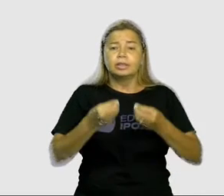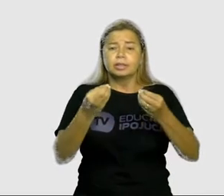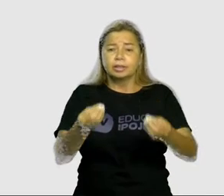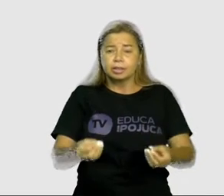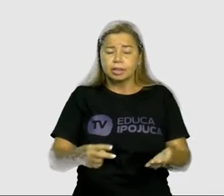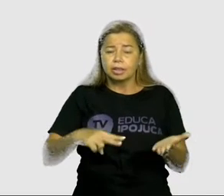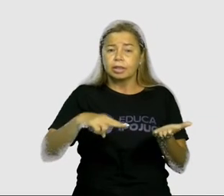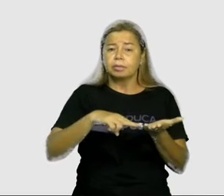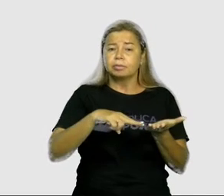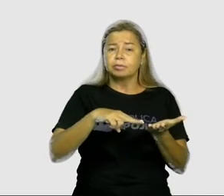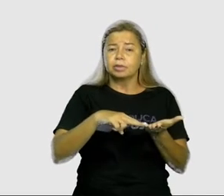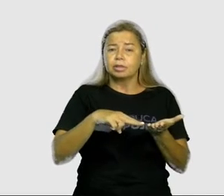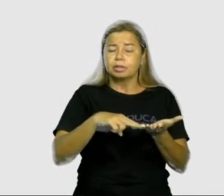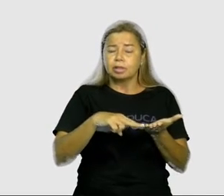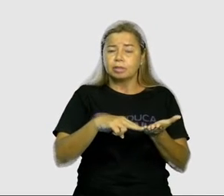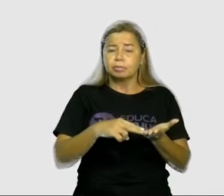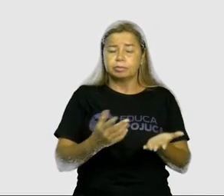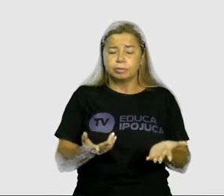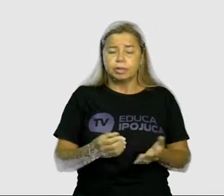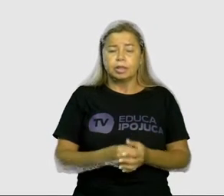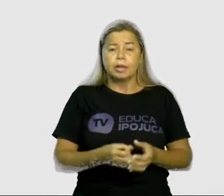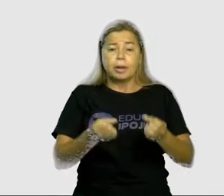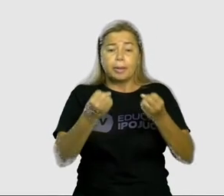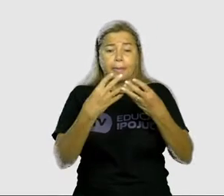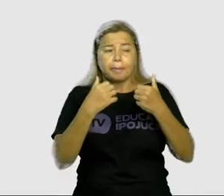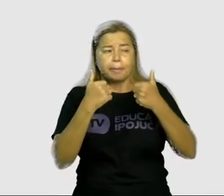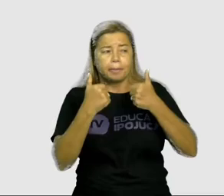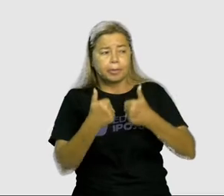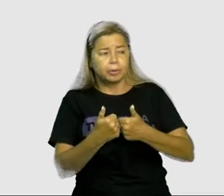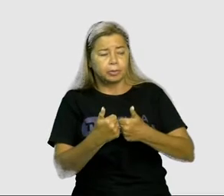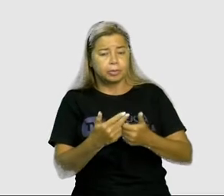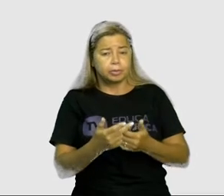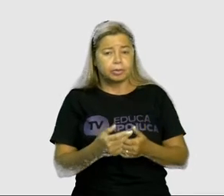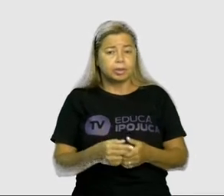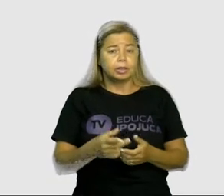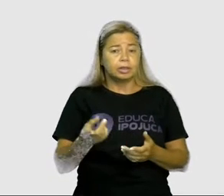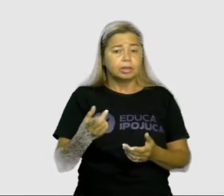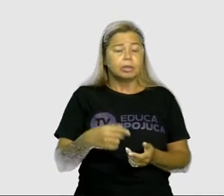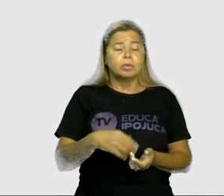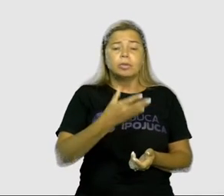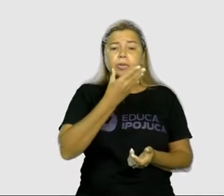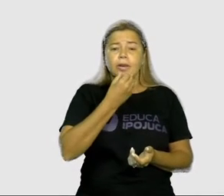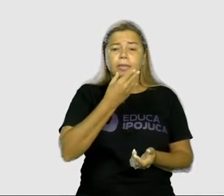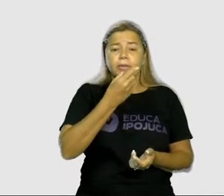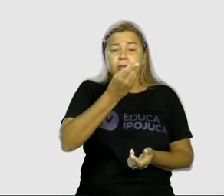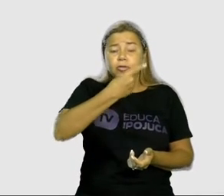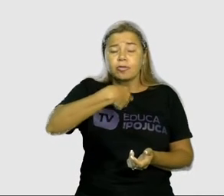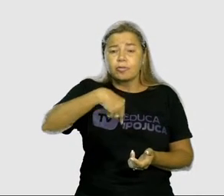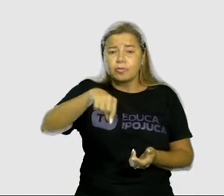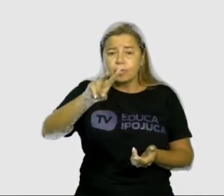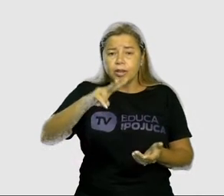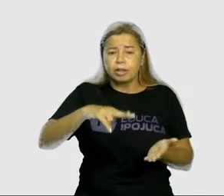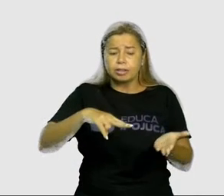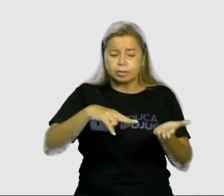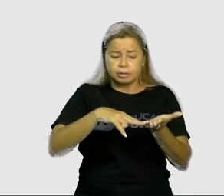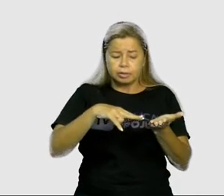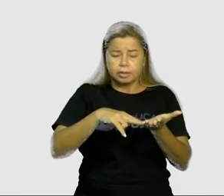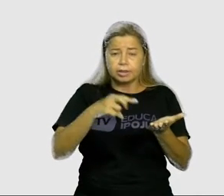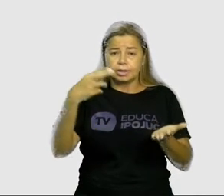Pizza Boa. Hoje ele deverá entregar 3 pizzas. Uma para a casa